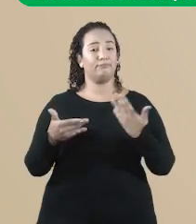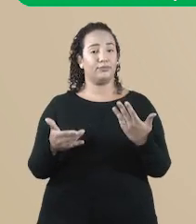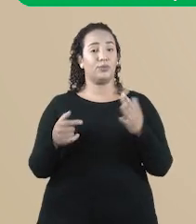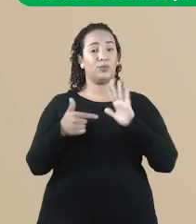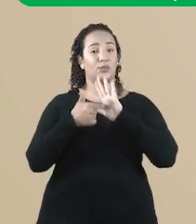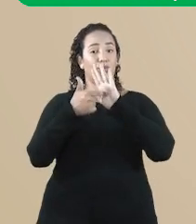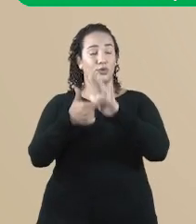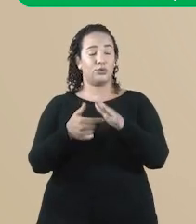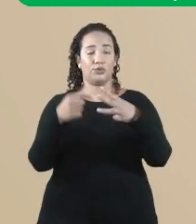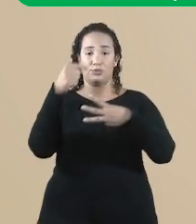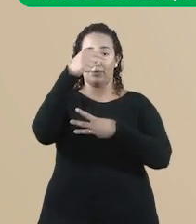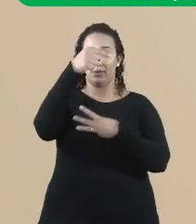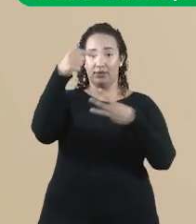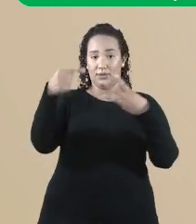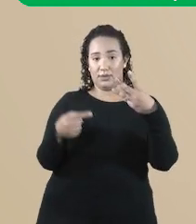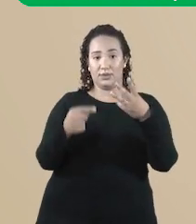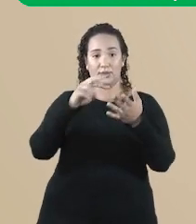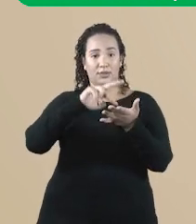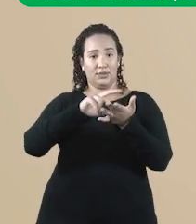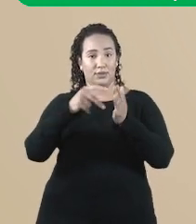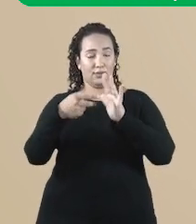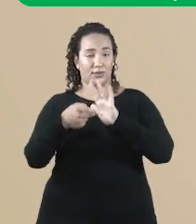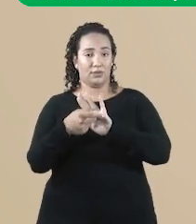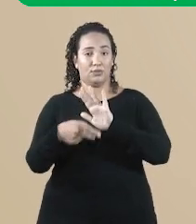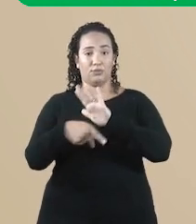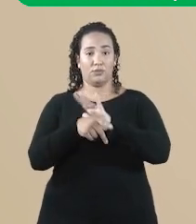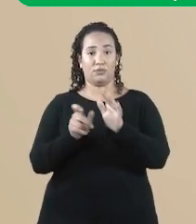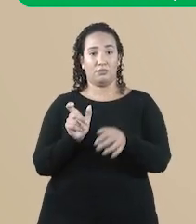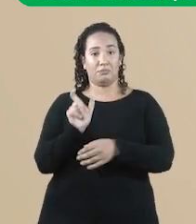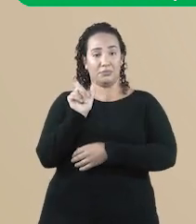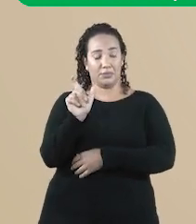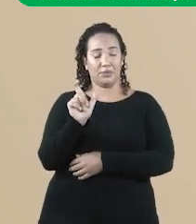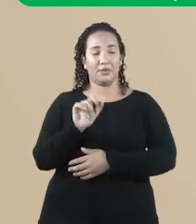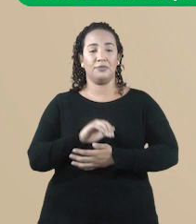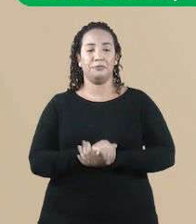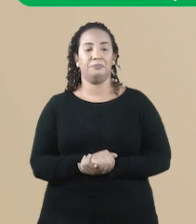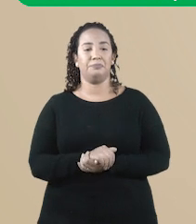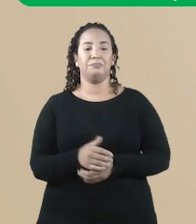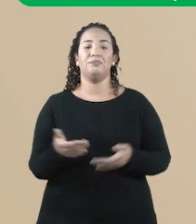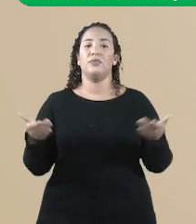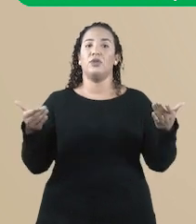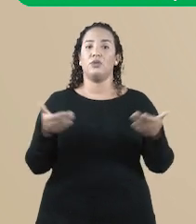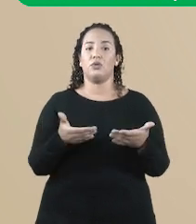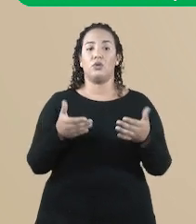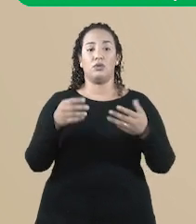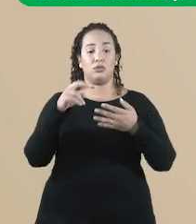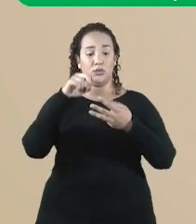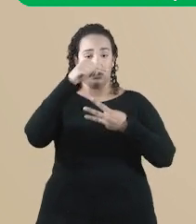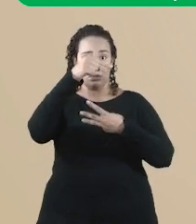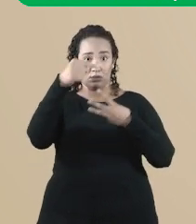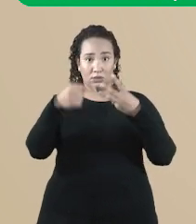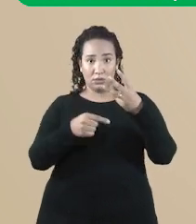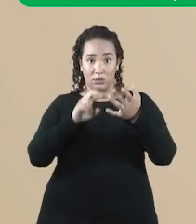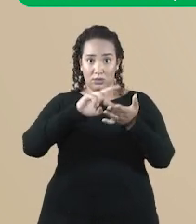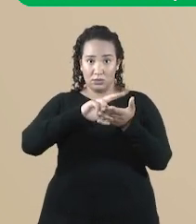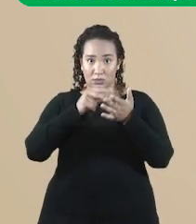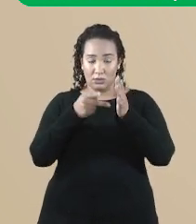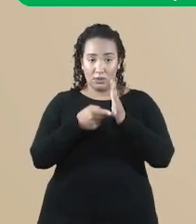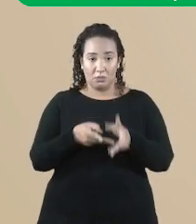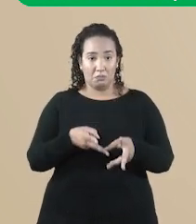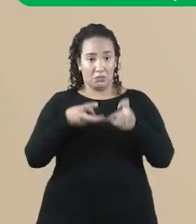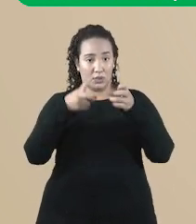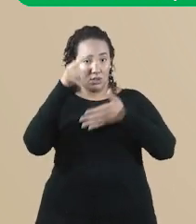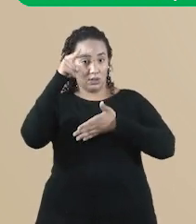Nesse verbete foram apresentados 3 significados da palavra grilo. Agora, releia o significado do